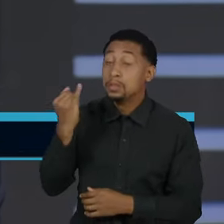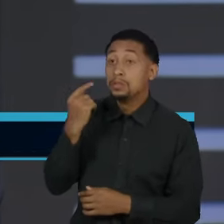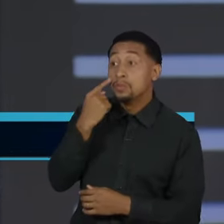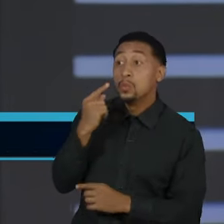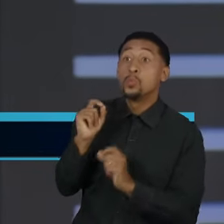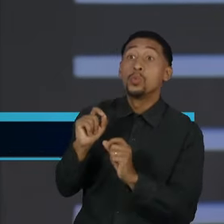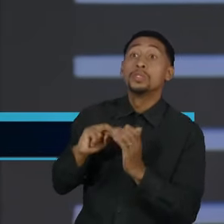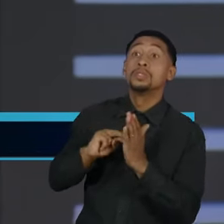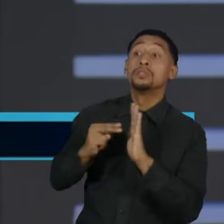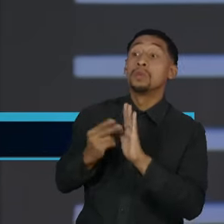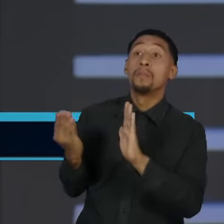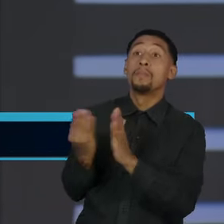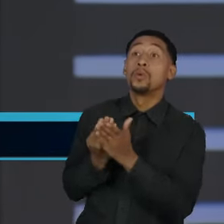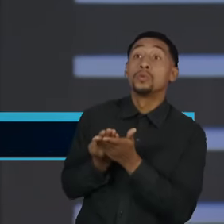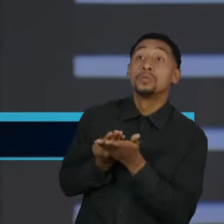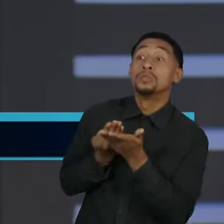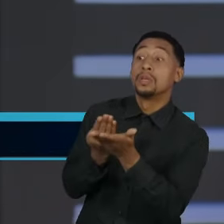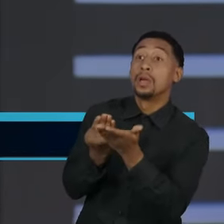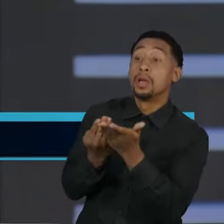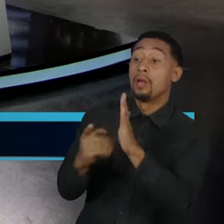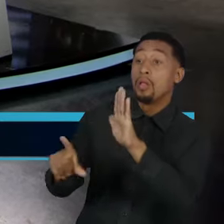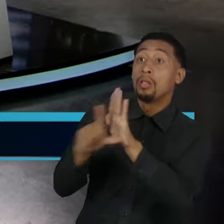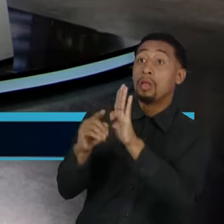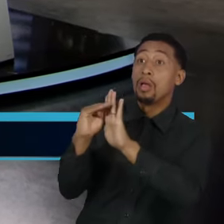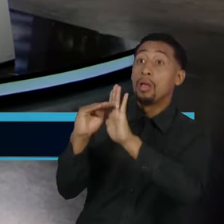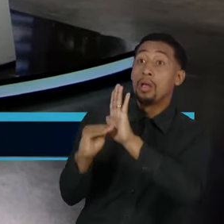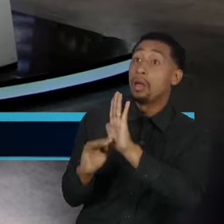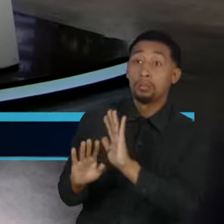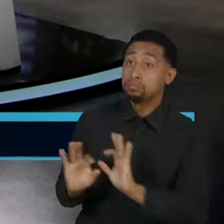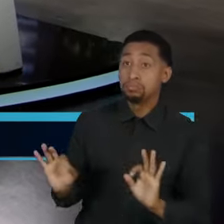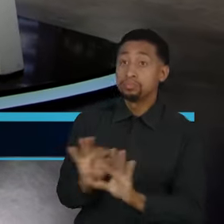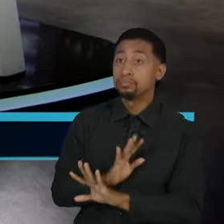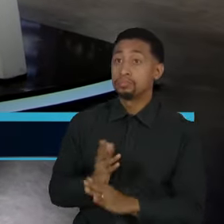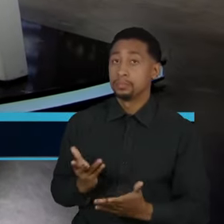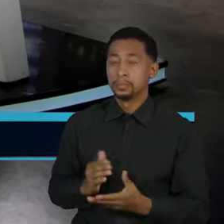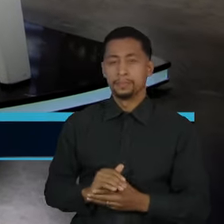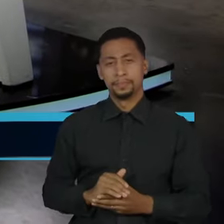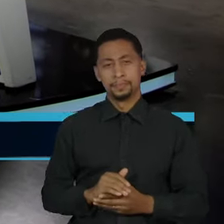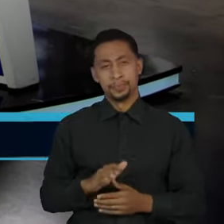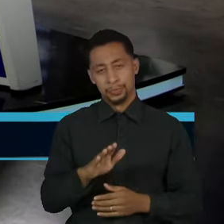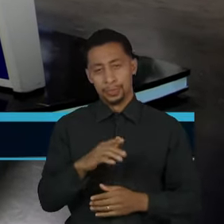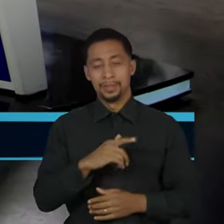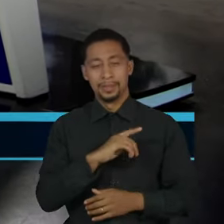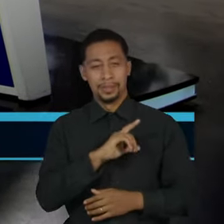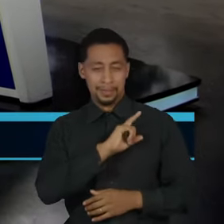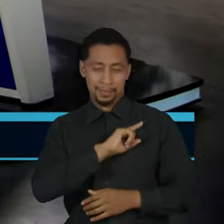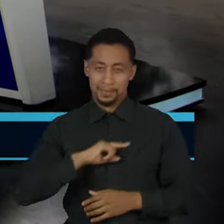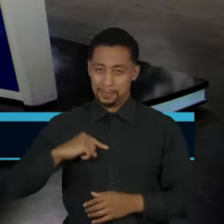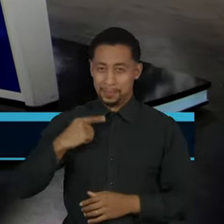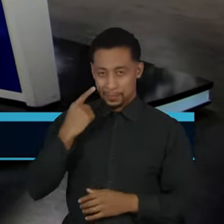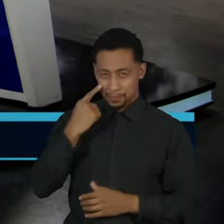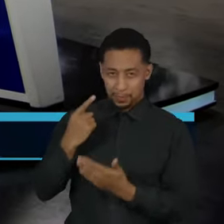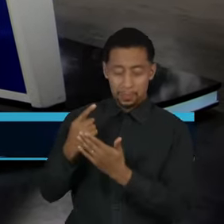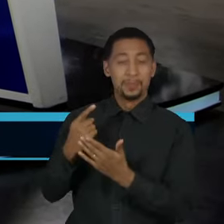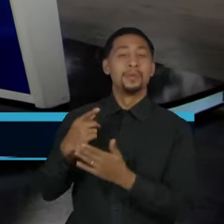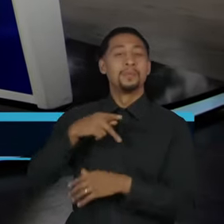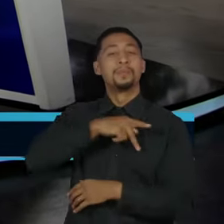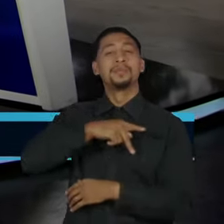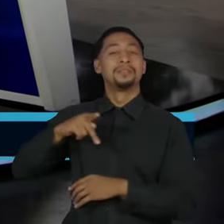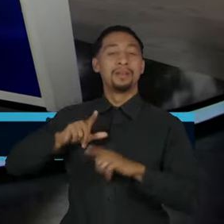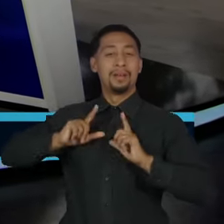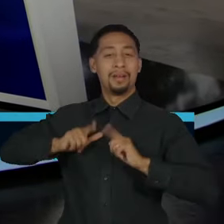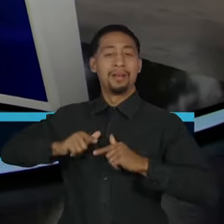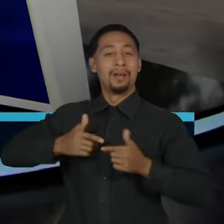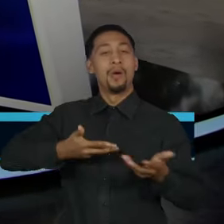significa o devido processo legal. E Denilde, esse convite de Benjamin Netanyahu foi feito uma semana após o